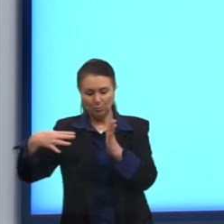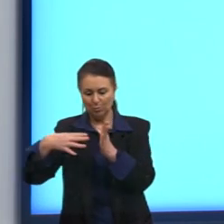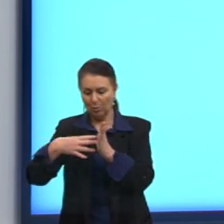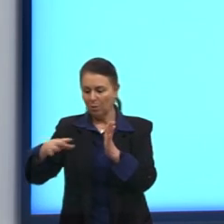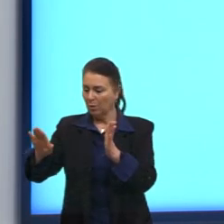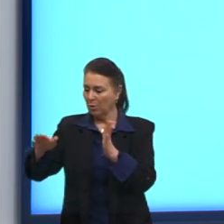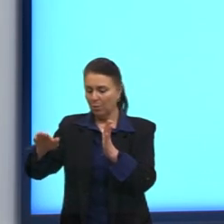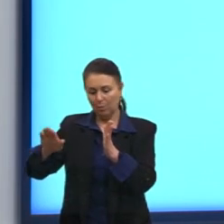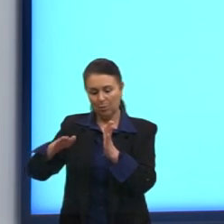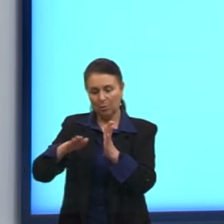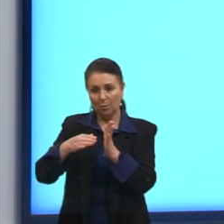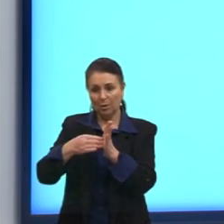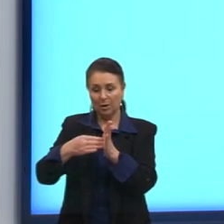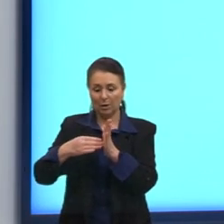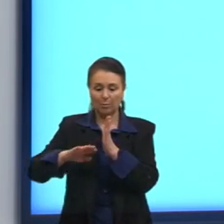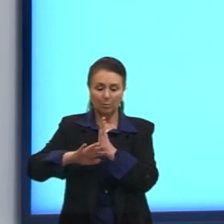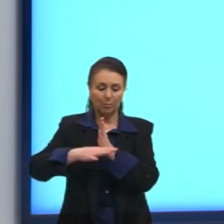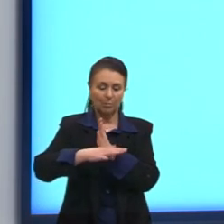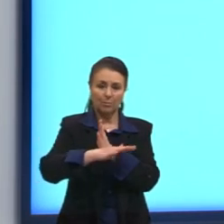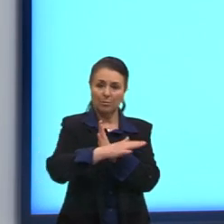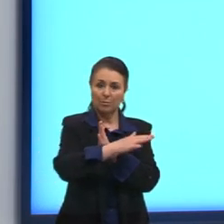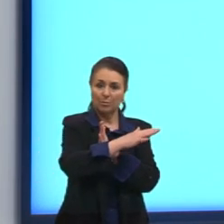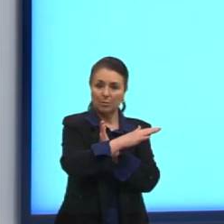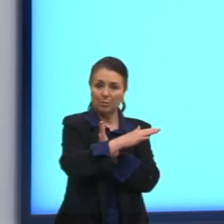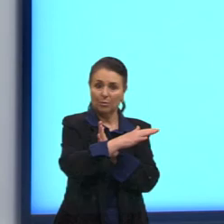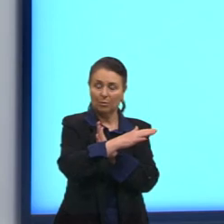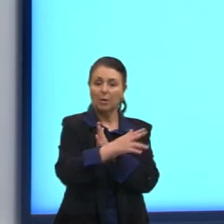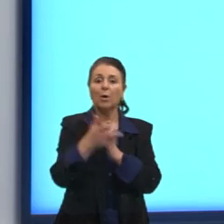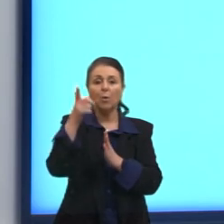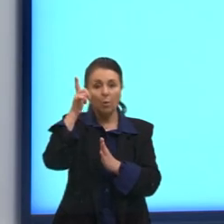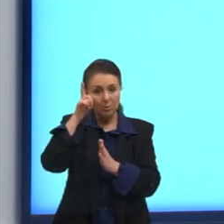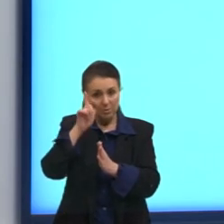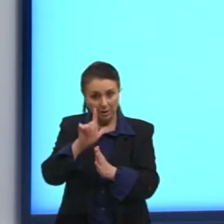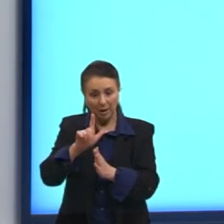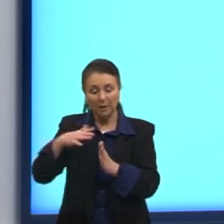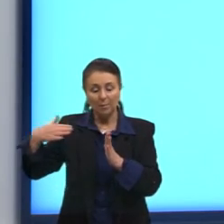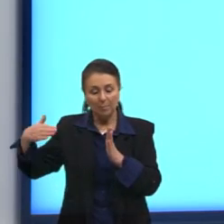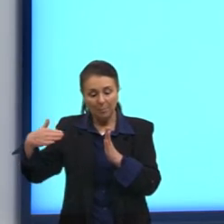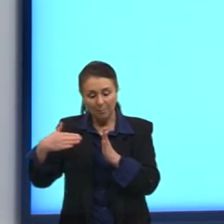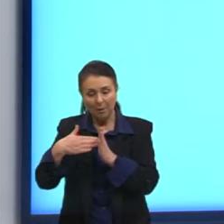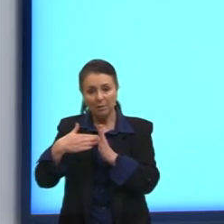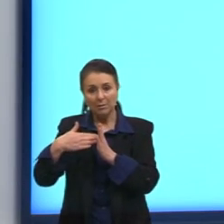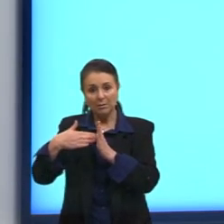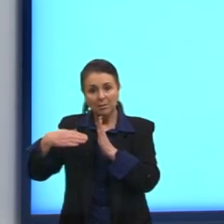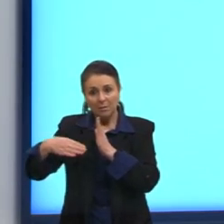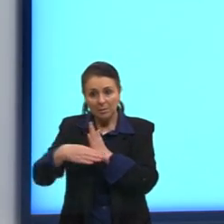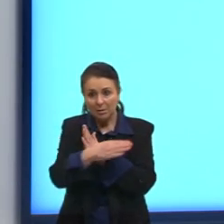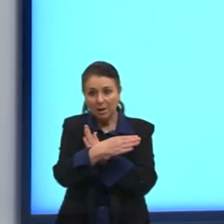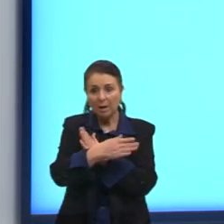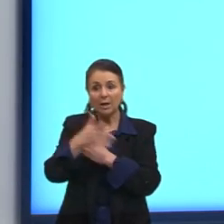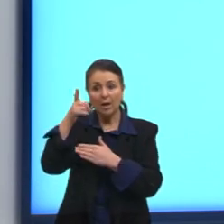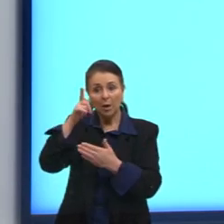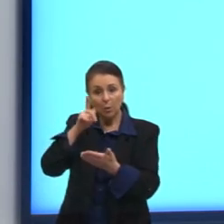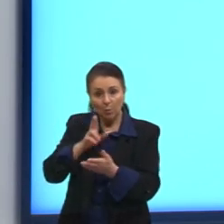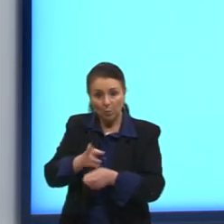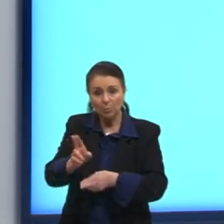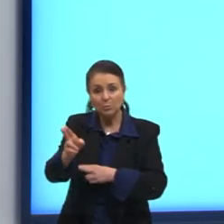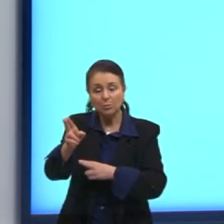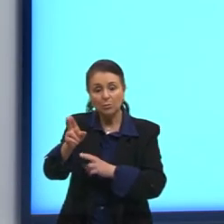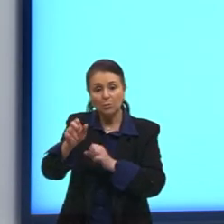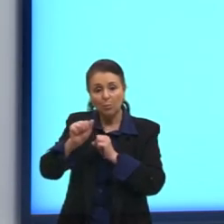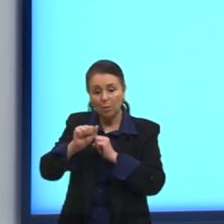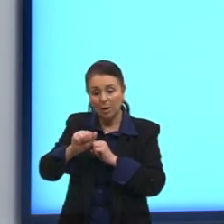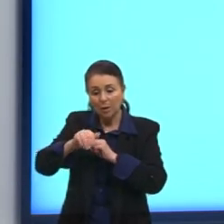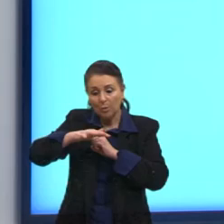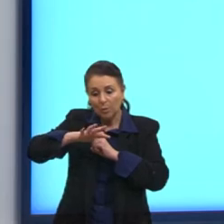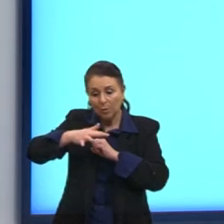está sofrendo difração. Tá? Então, ela consegue passar por esses espaços e continua se propagando. Tá? Então,